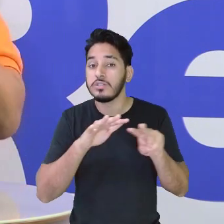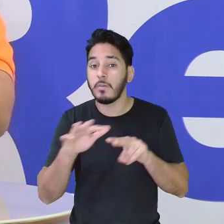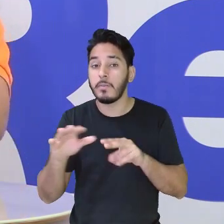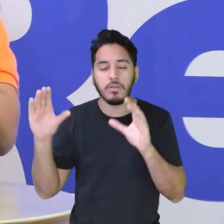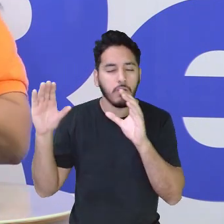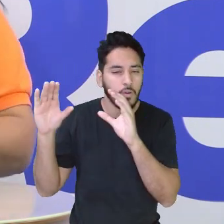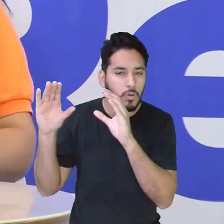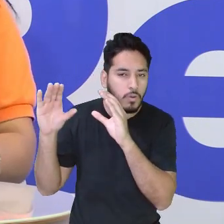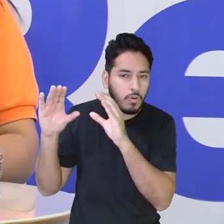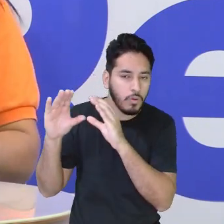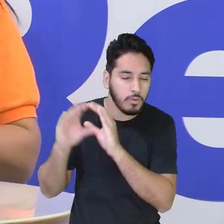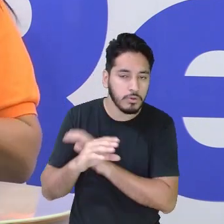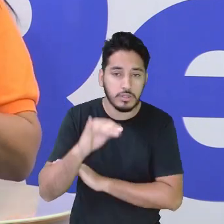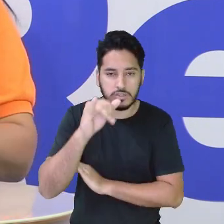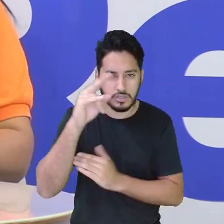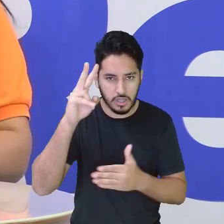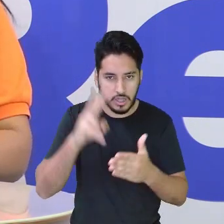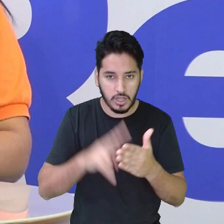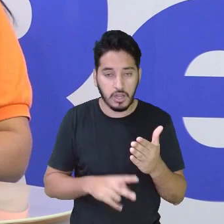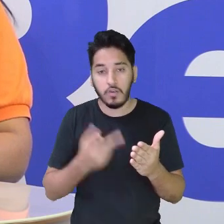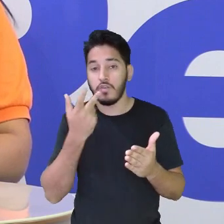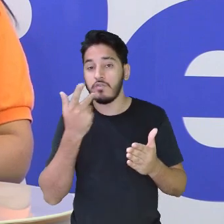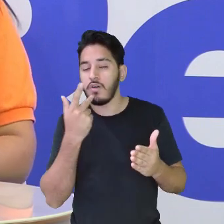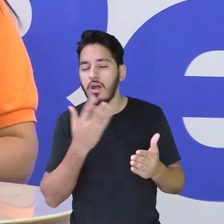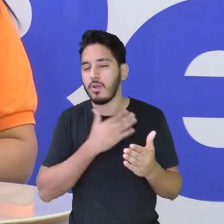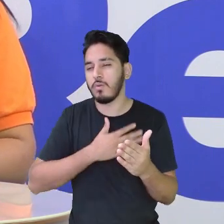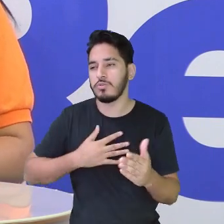todinho. Quem leu, diga aqui se leu, se gostou e